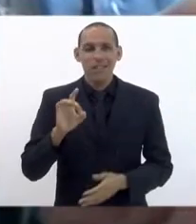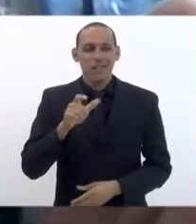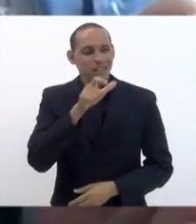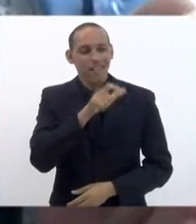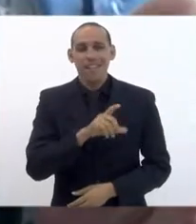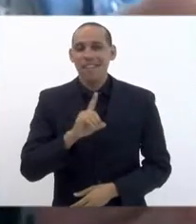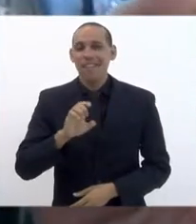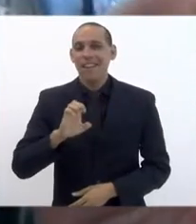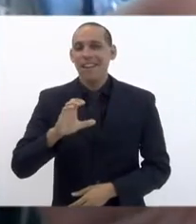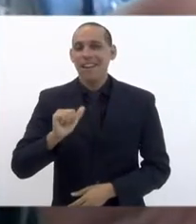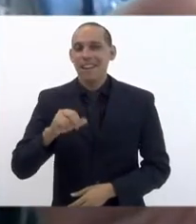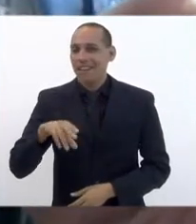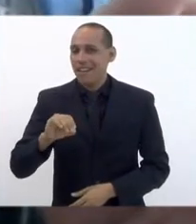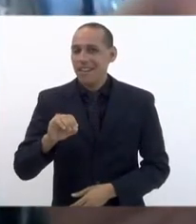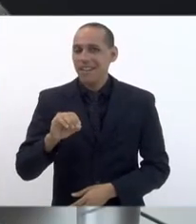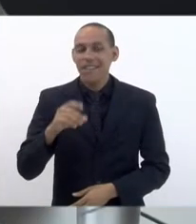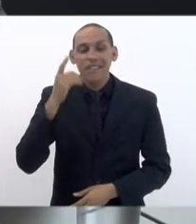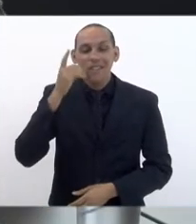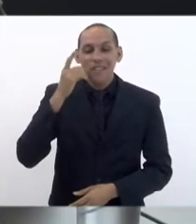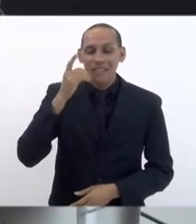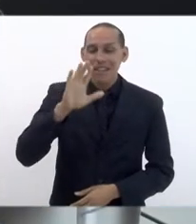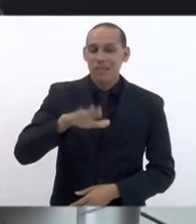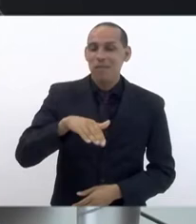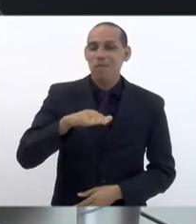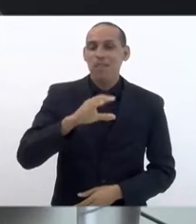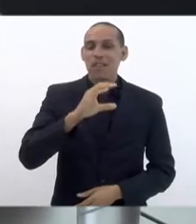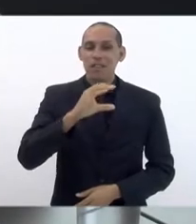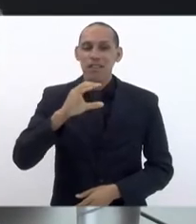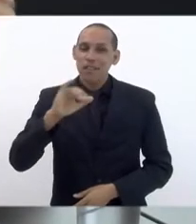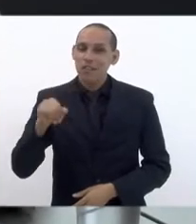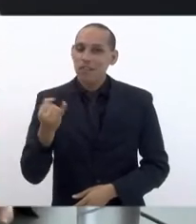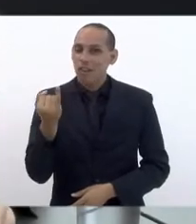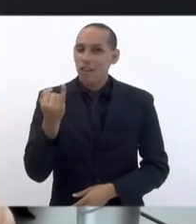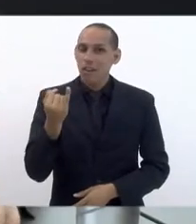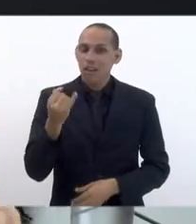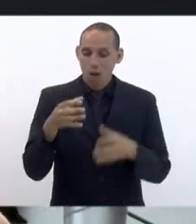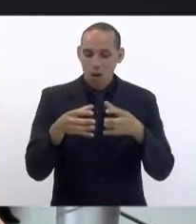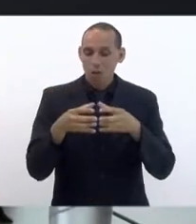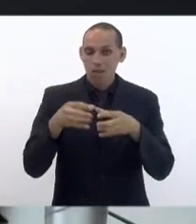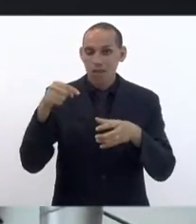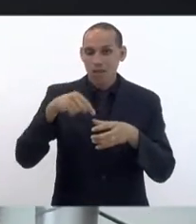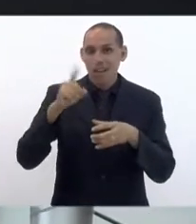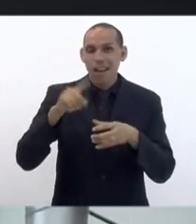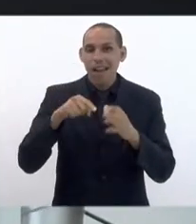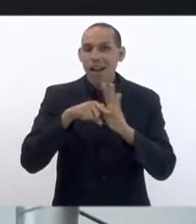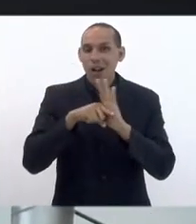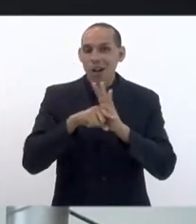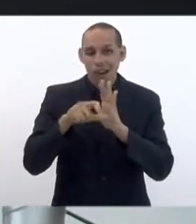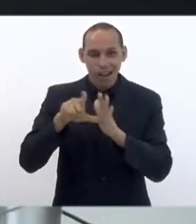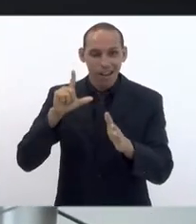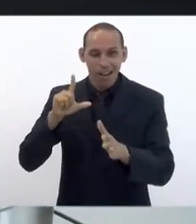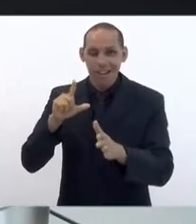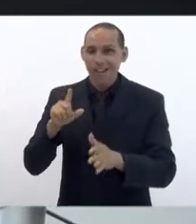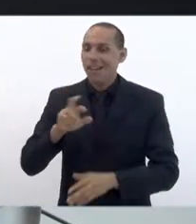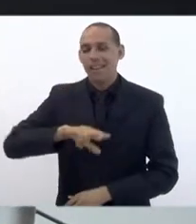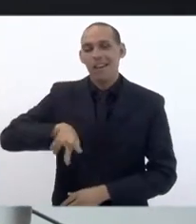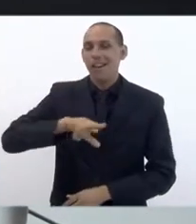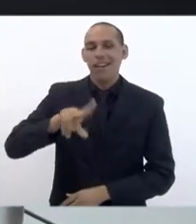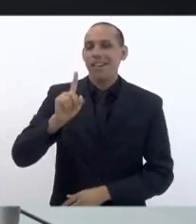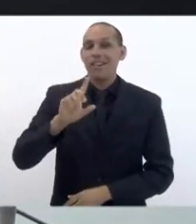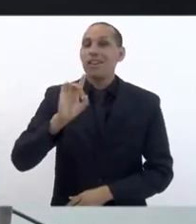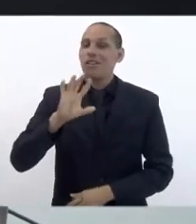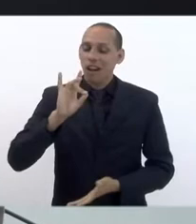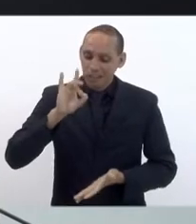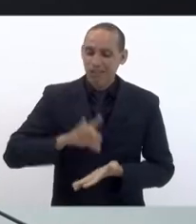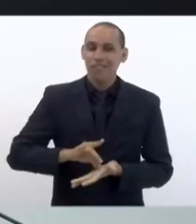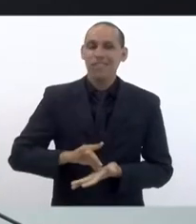Deputado Carlos Mink, a CCJ não é uma comissão de consultas prévias, só de fato